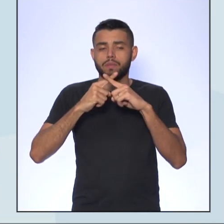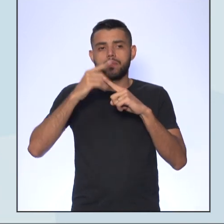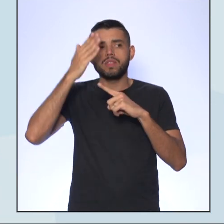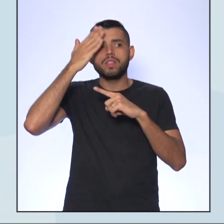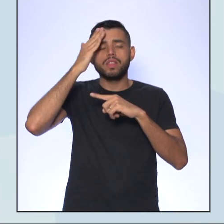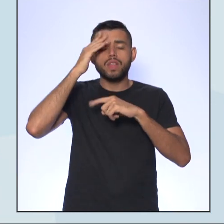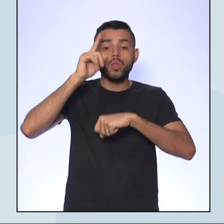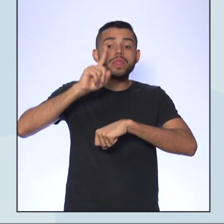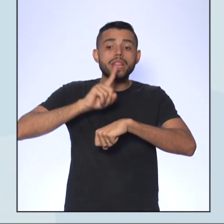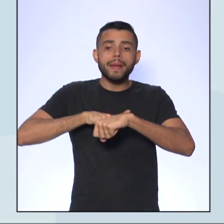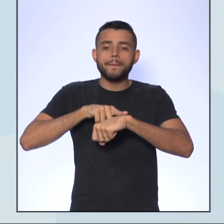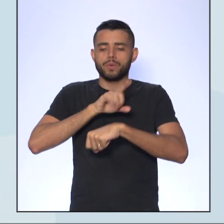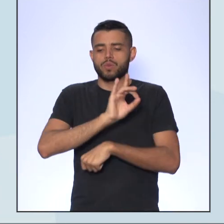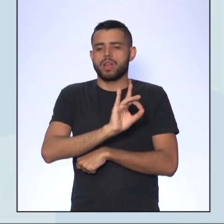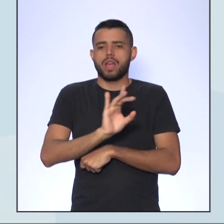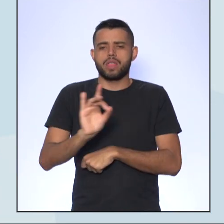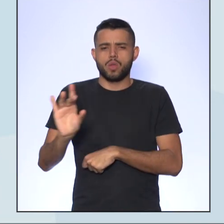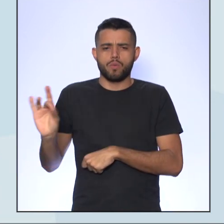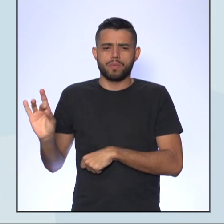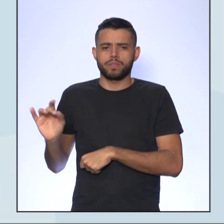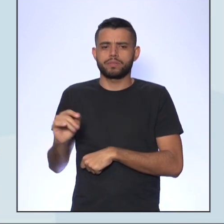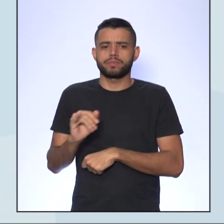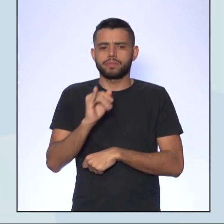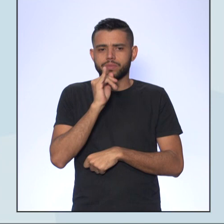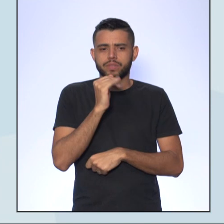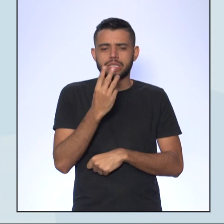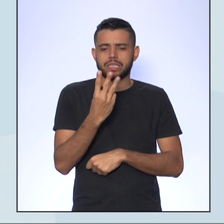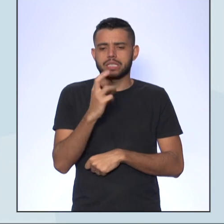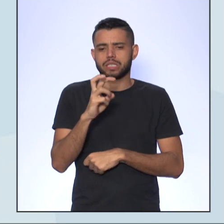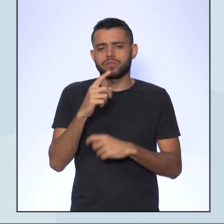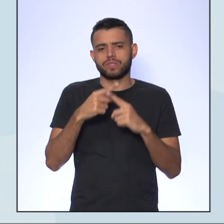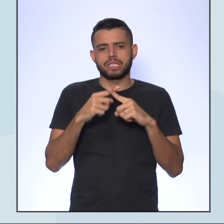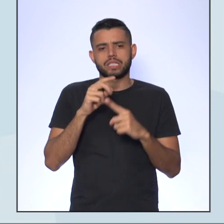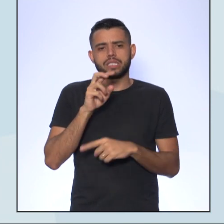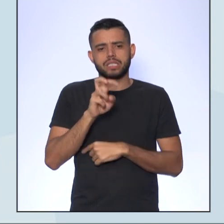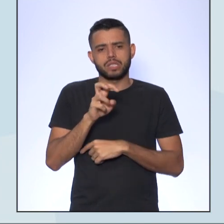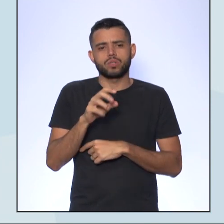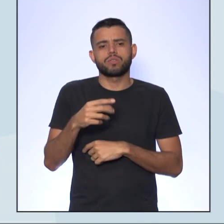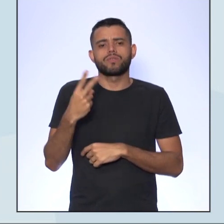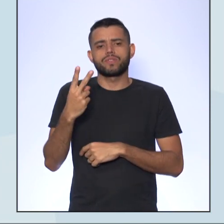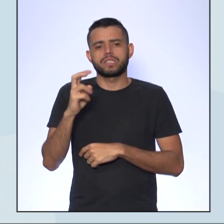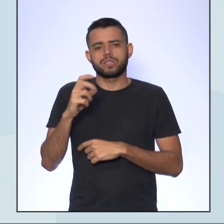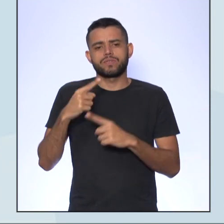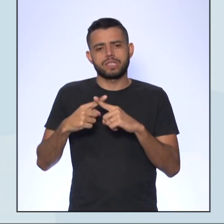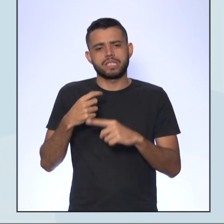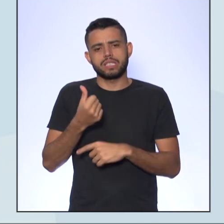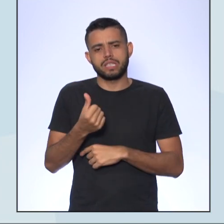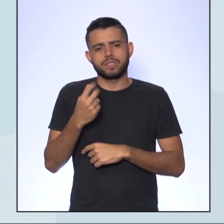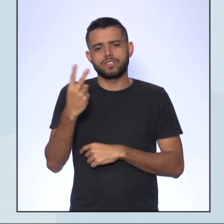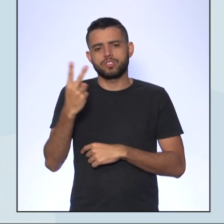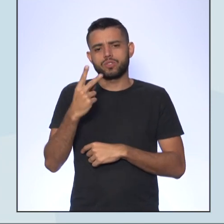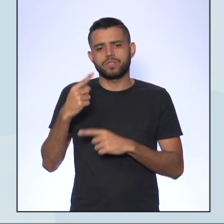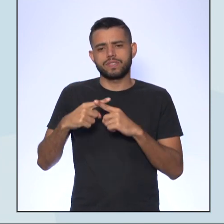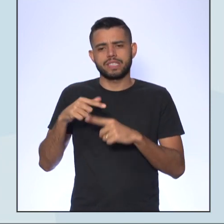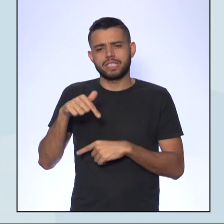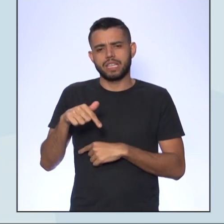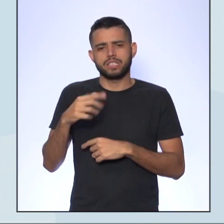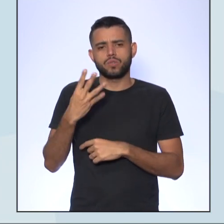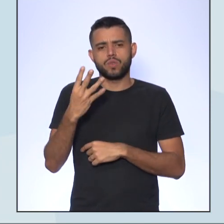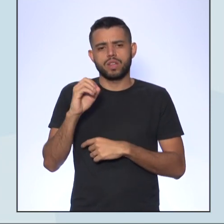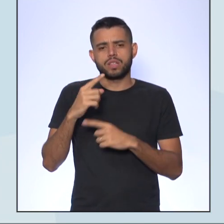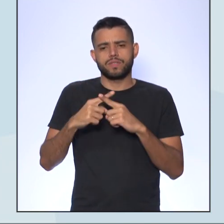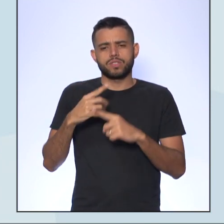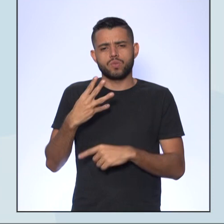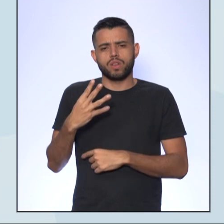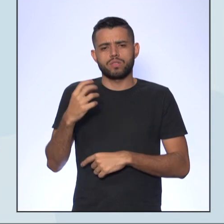tempo de cada uma. Então, eu multiplicava lá 35 por 5, 25 por 6, 22 por 7, 40 por 4